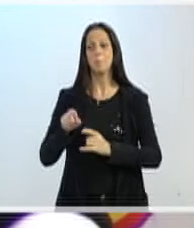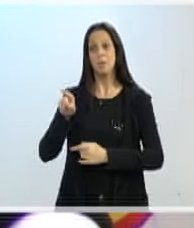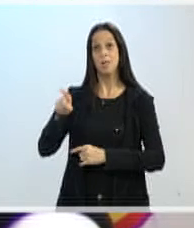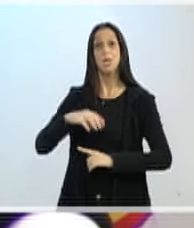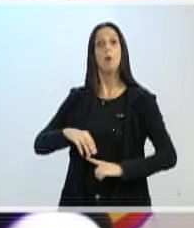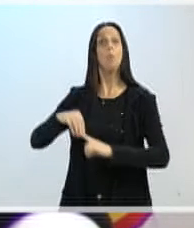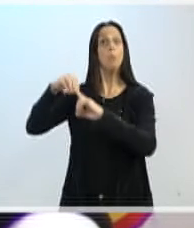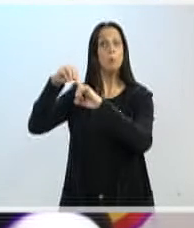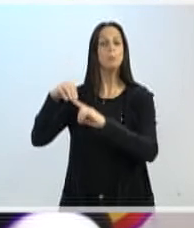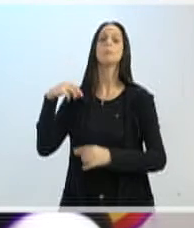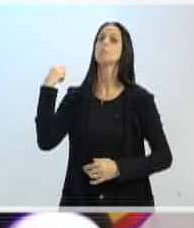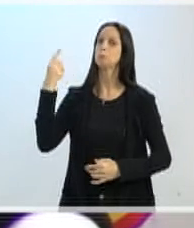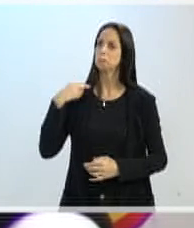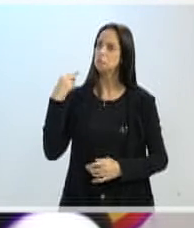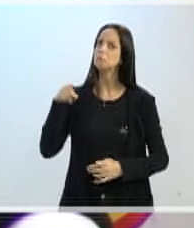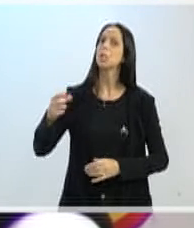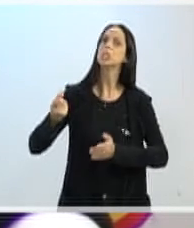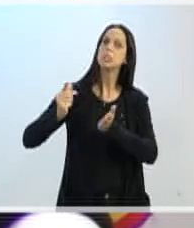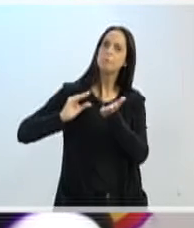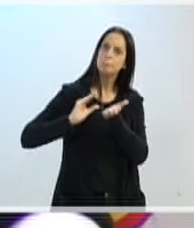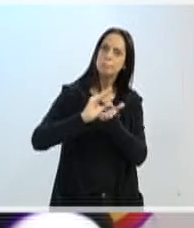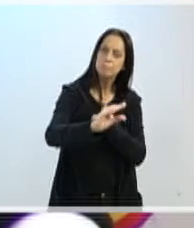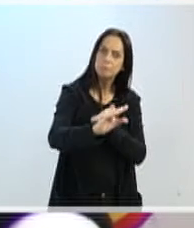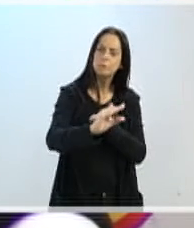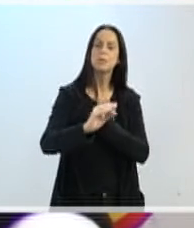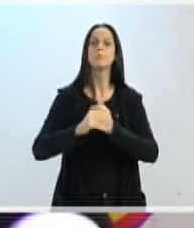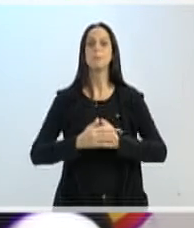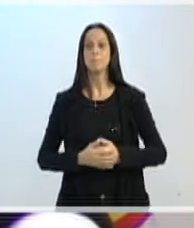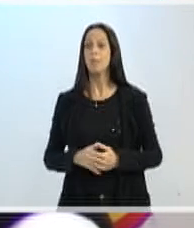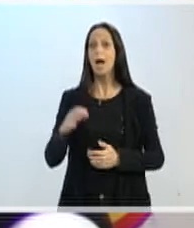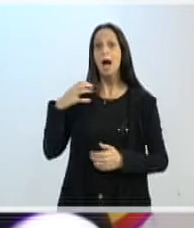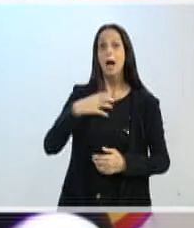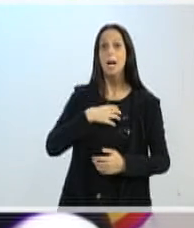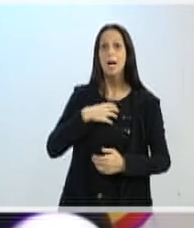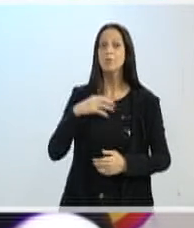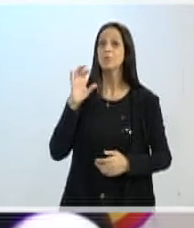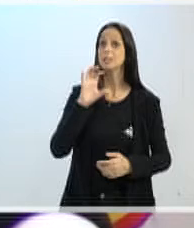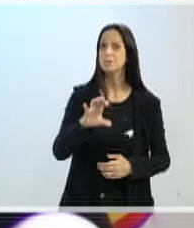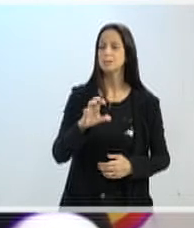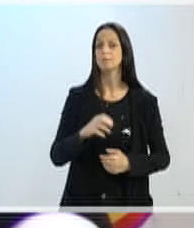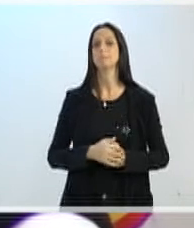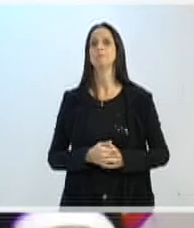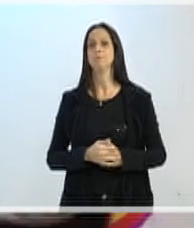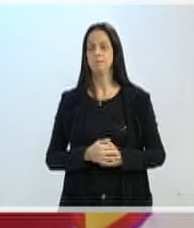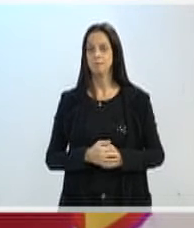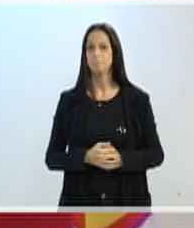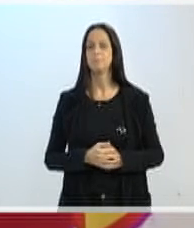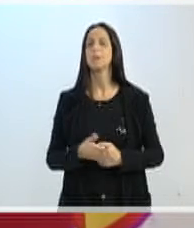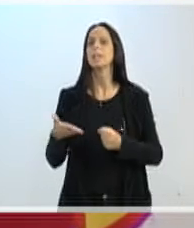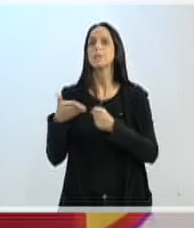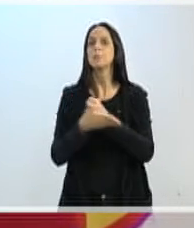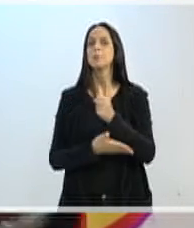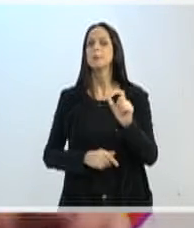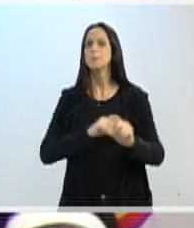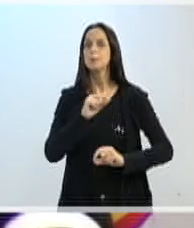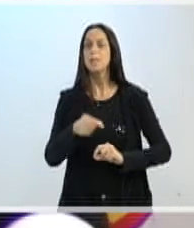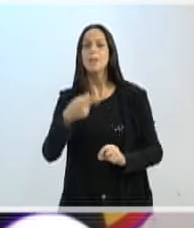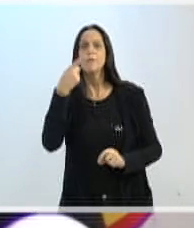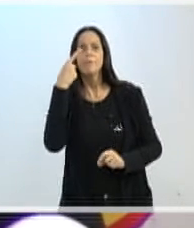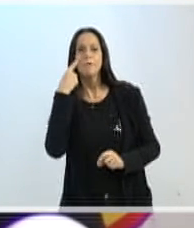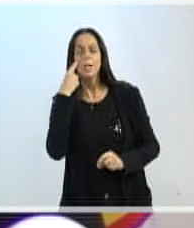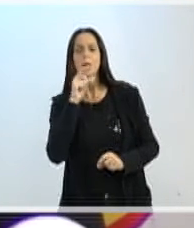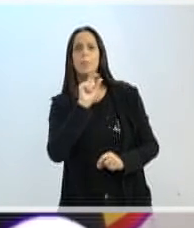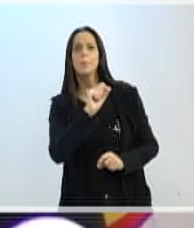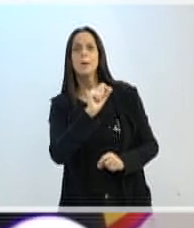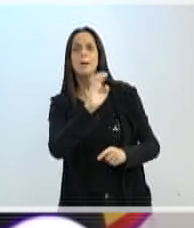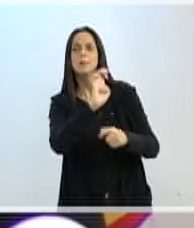Santa Catarina a realizar a destinação de recursos desta maneira, pautada nas necessidades reais do estado e